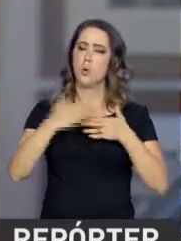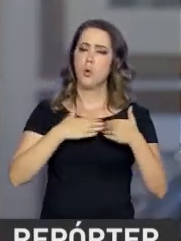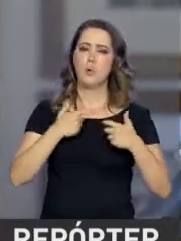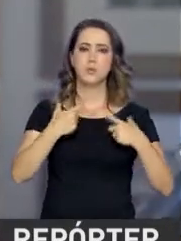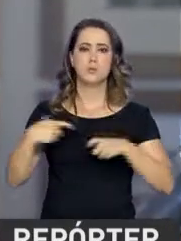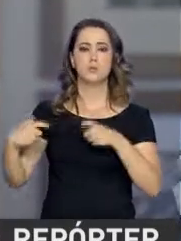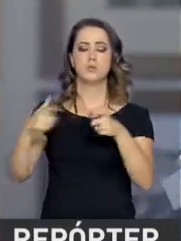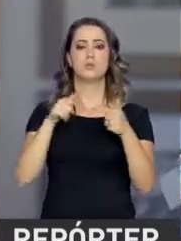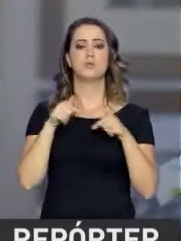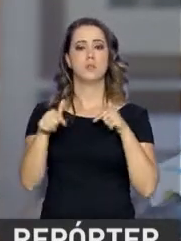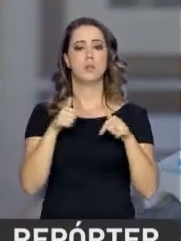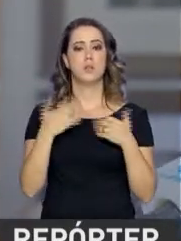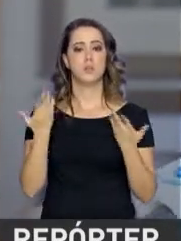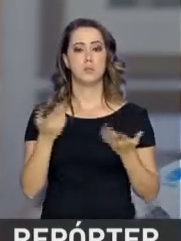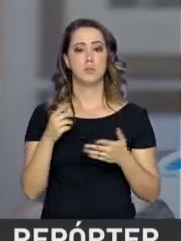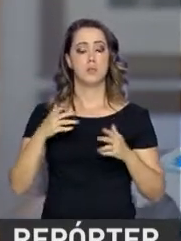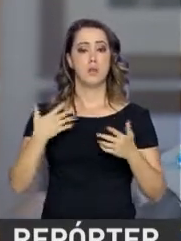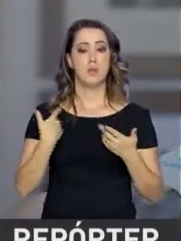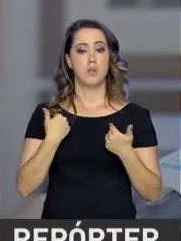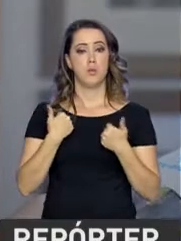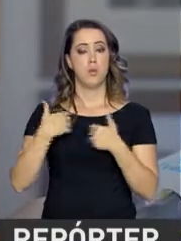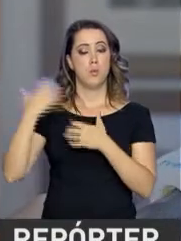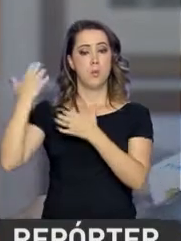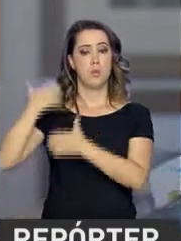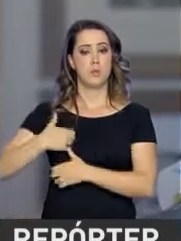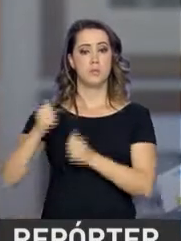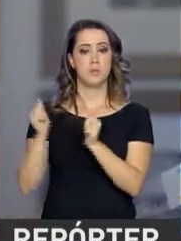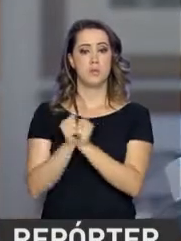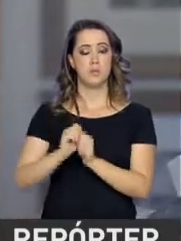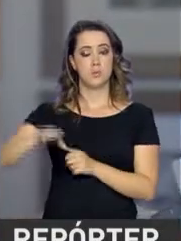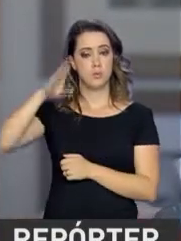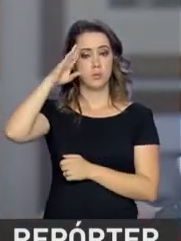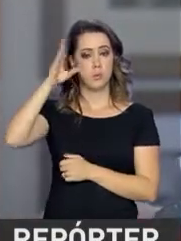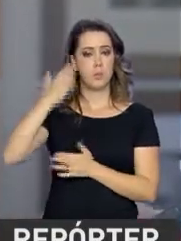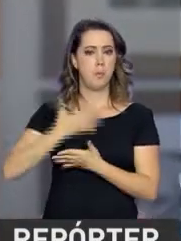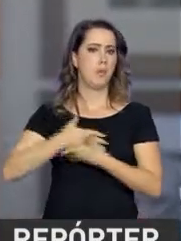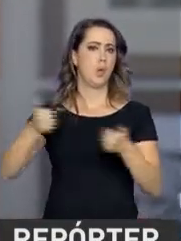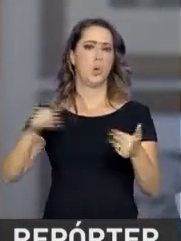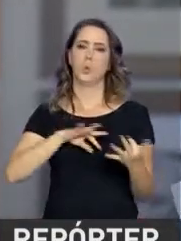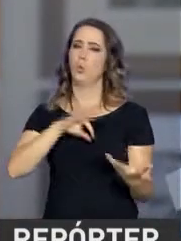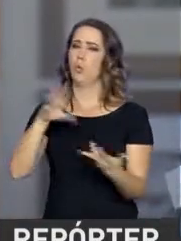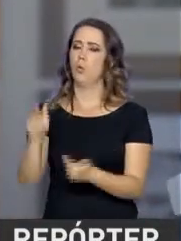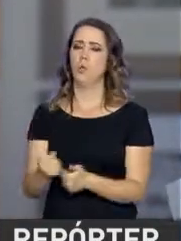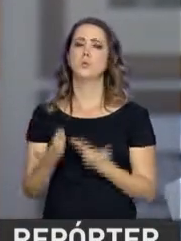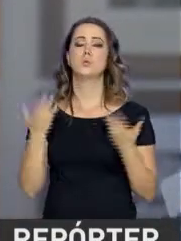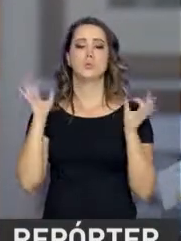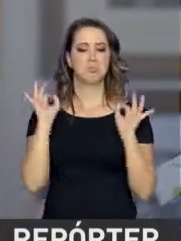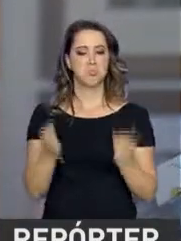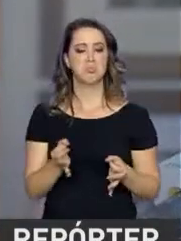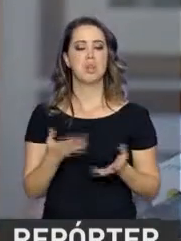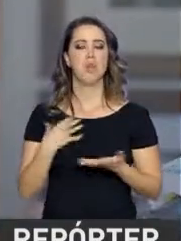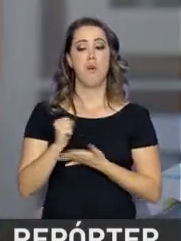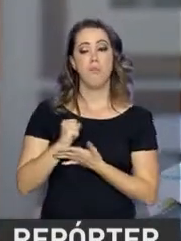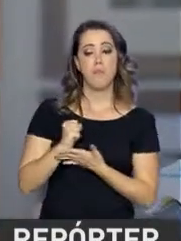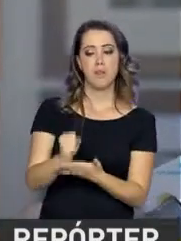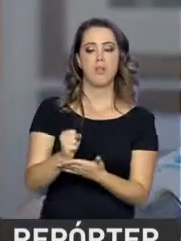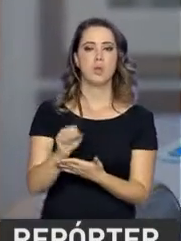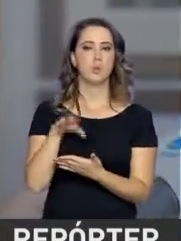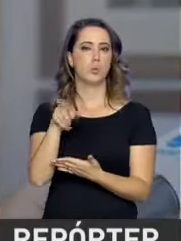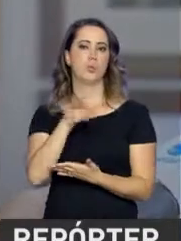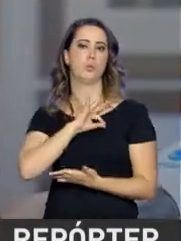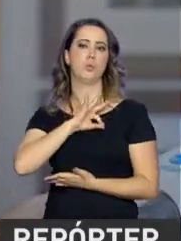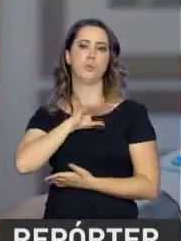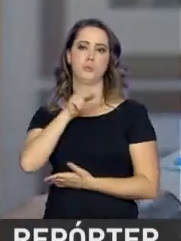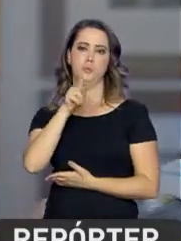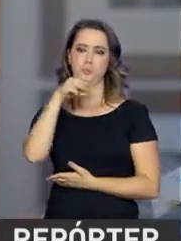operações eu disse aqui que o exército e as forças armadas têm das melhores formações do mundo não tenha dúvida disso eles vão colocar tudo isso à disposição das